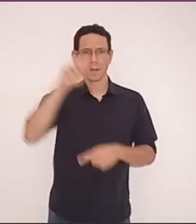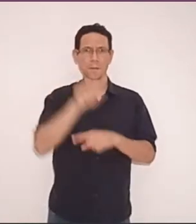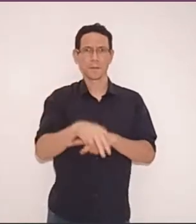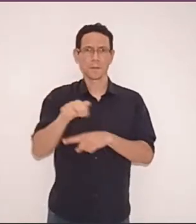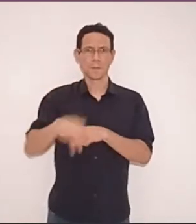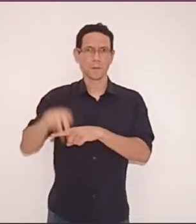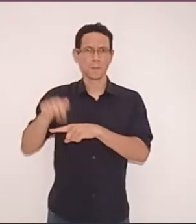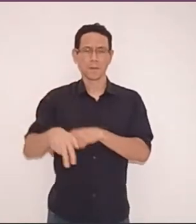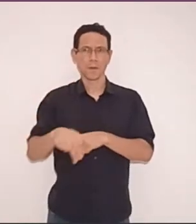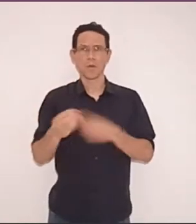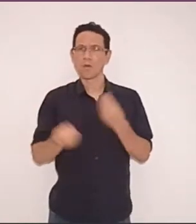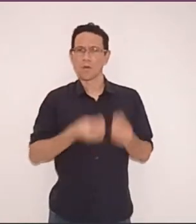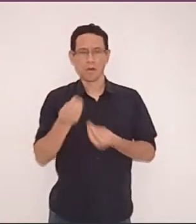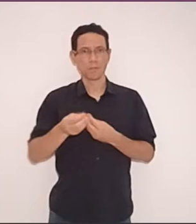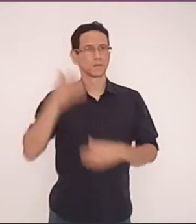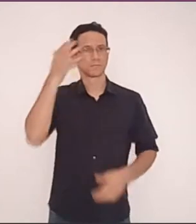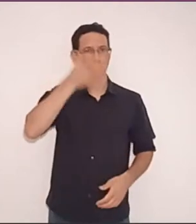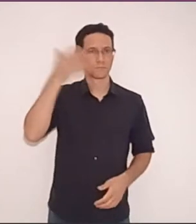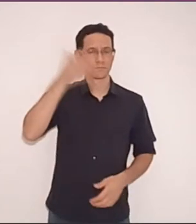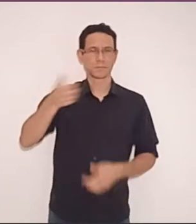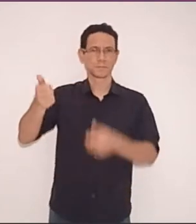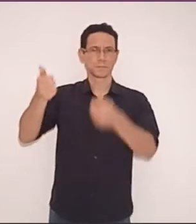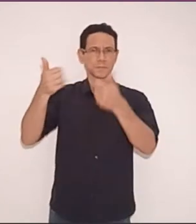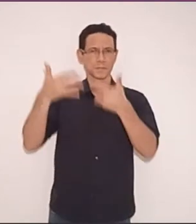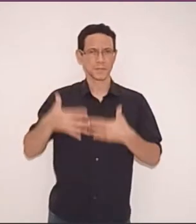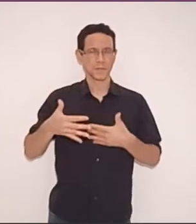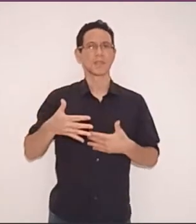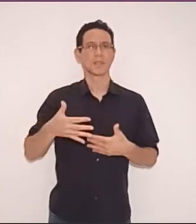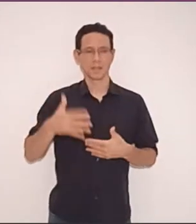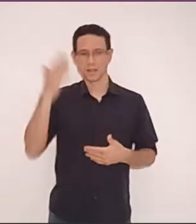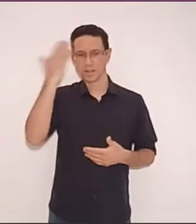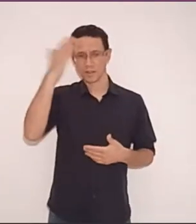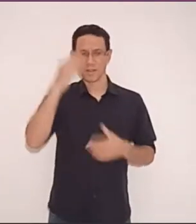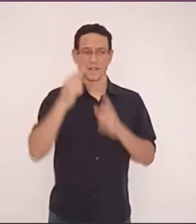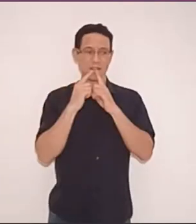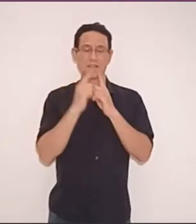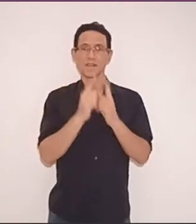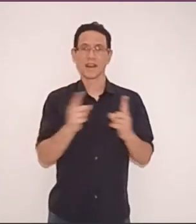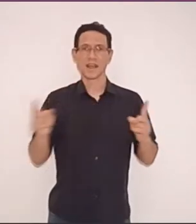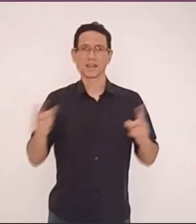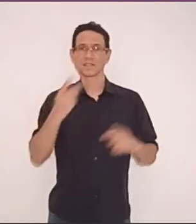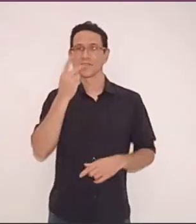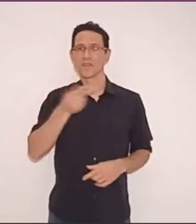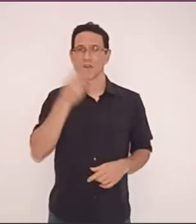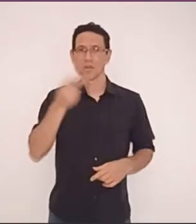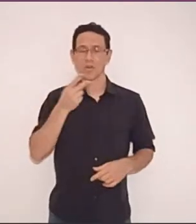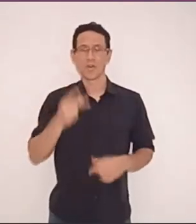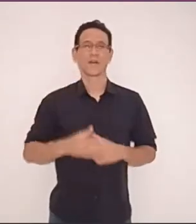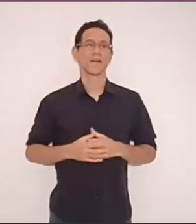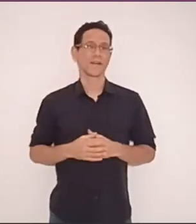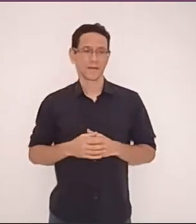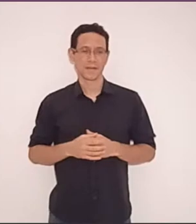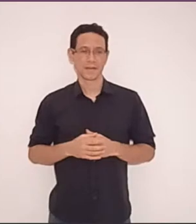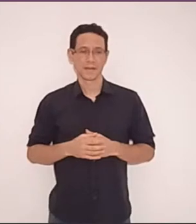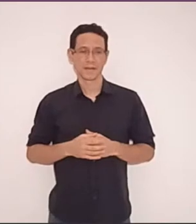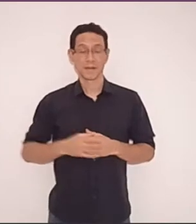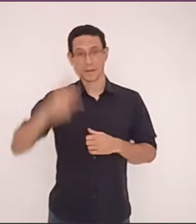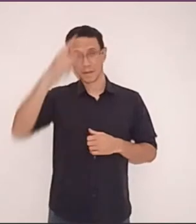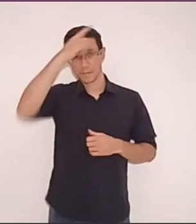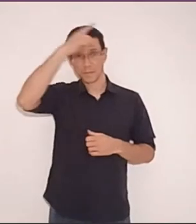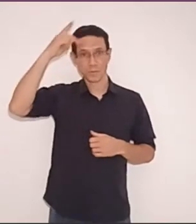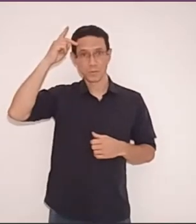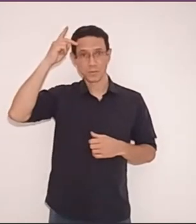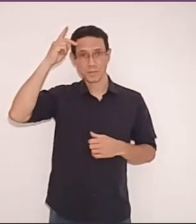trabalho ea é muita atenção eu lembro de uma frase que ele falou e ficou e quando com os dias né ele falava aqui